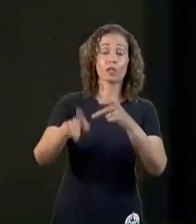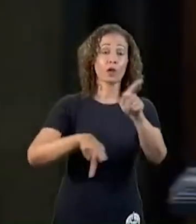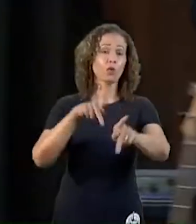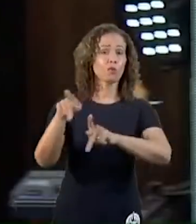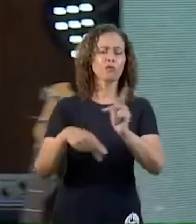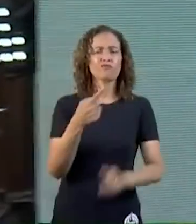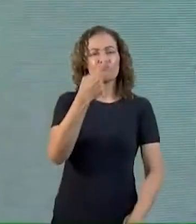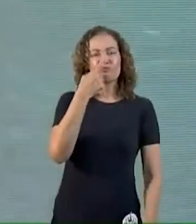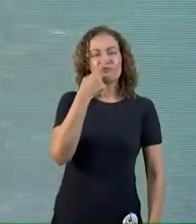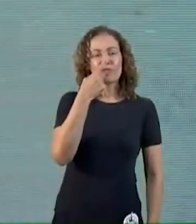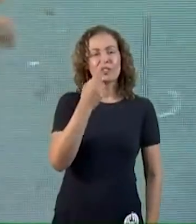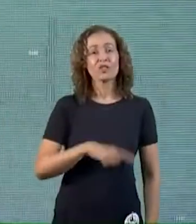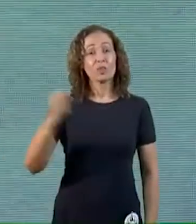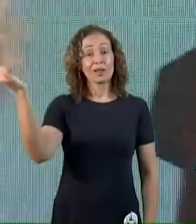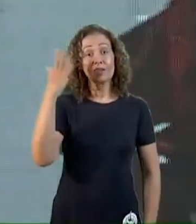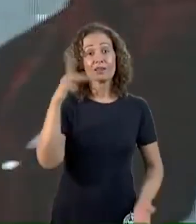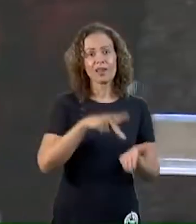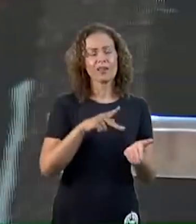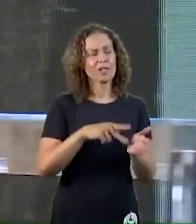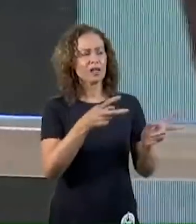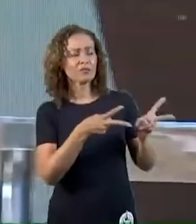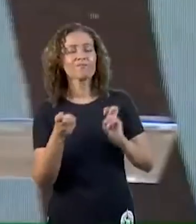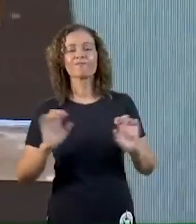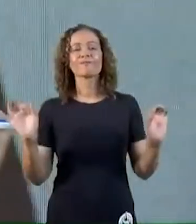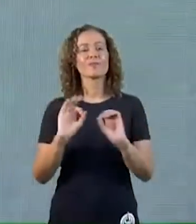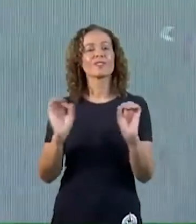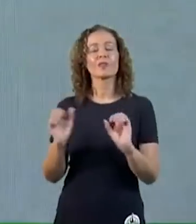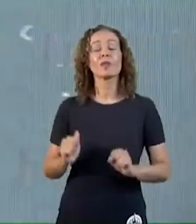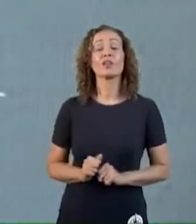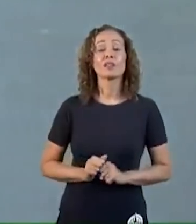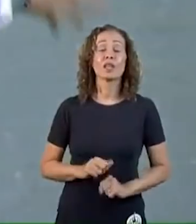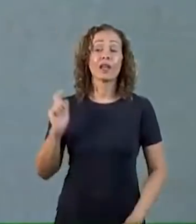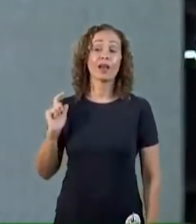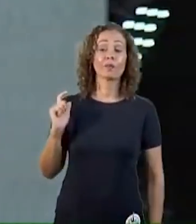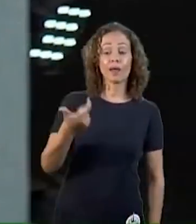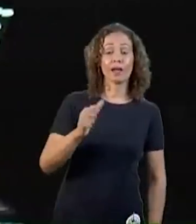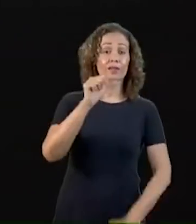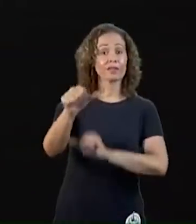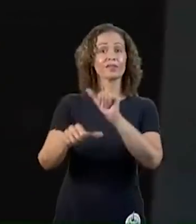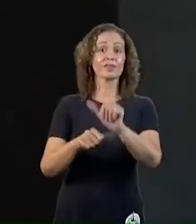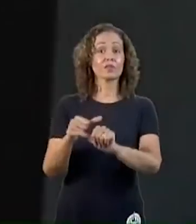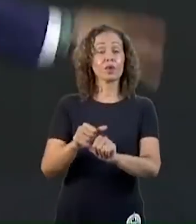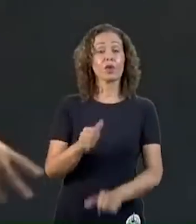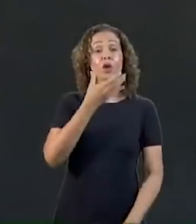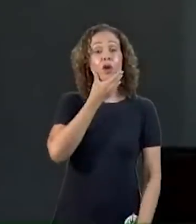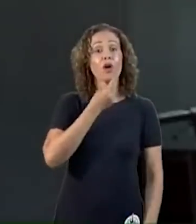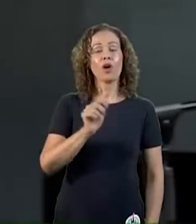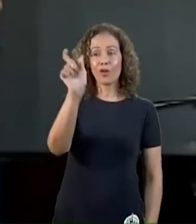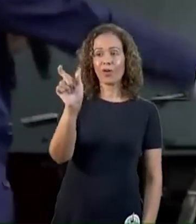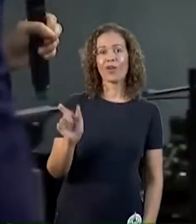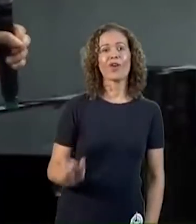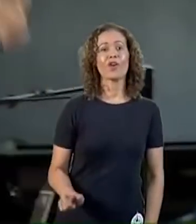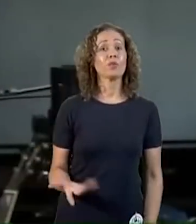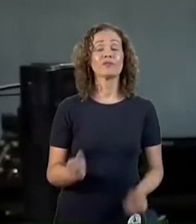enxergar nele a graça e a verdade encarnada. O verbo que se fez carne e habitou entre nós. Ficou comum,